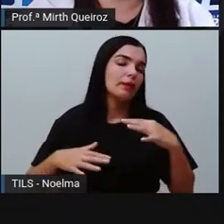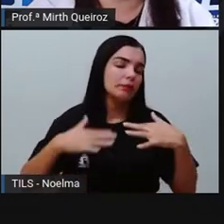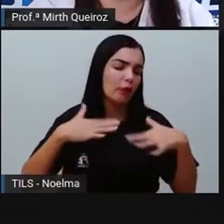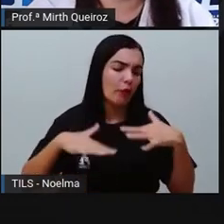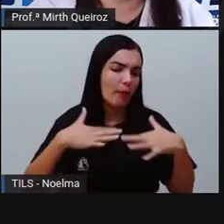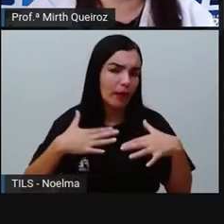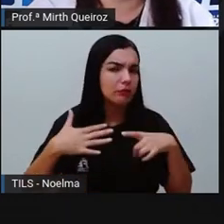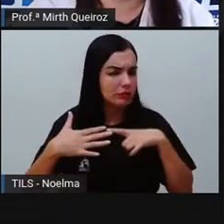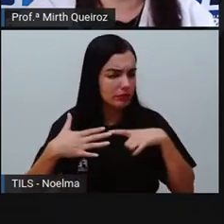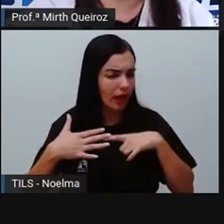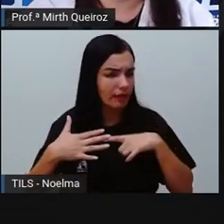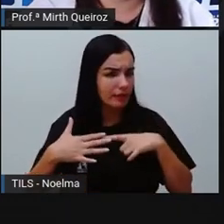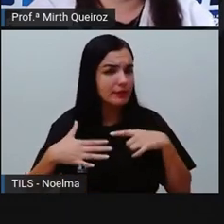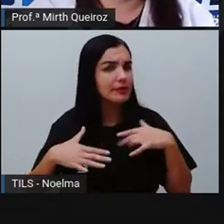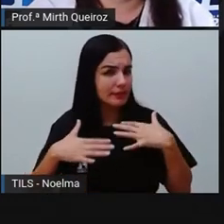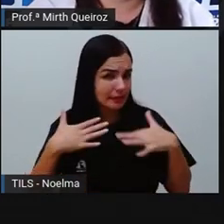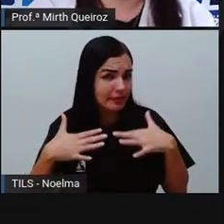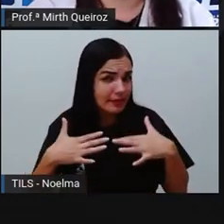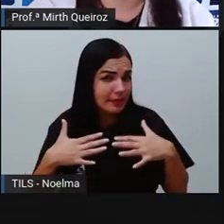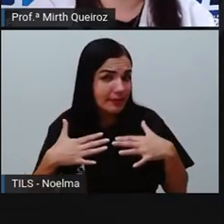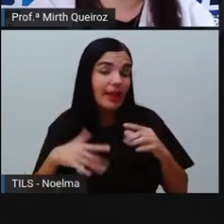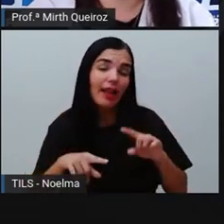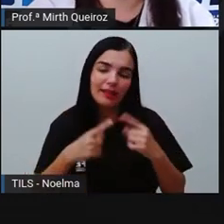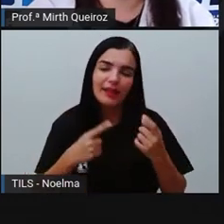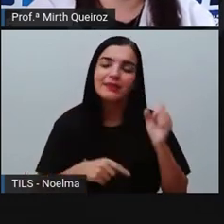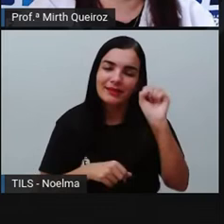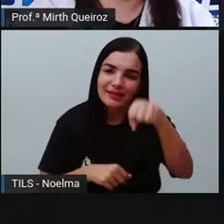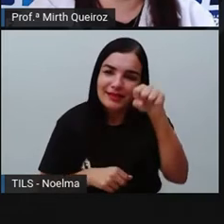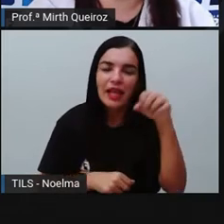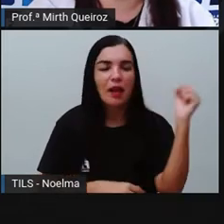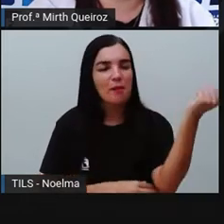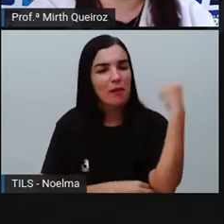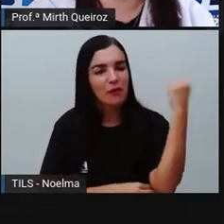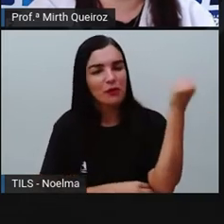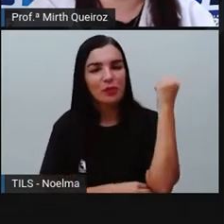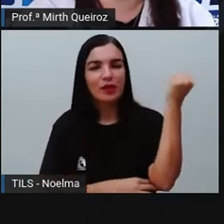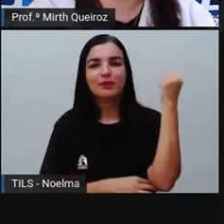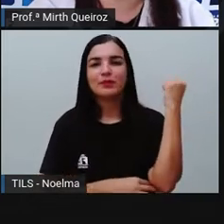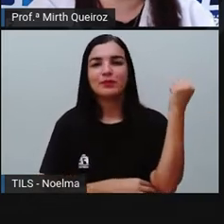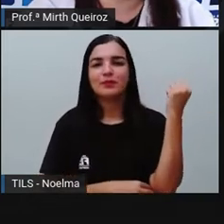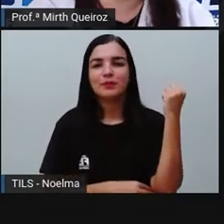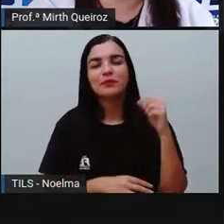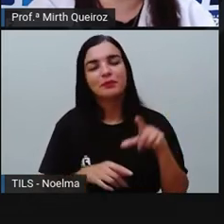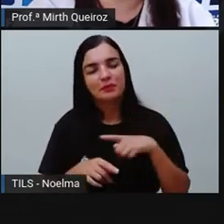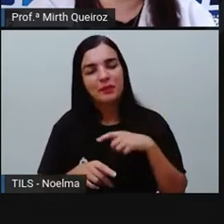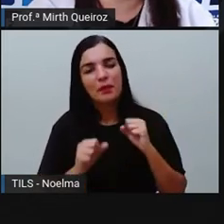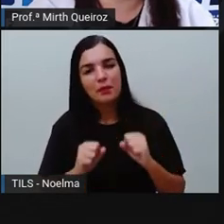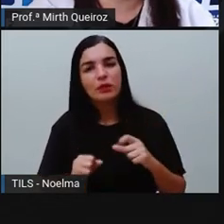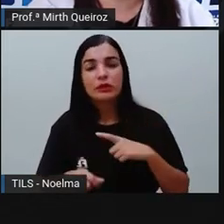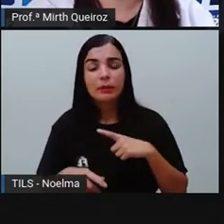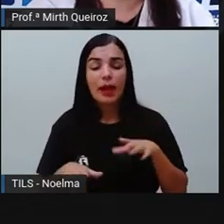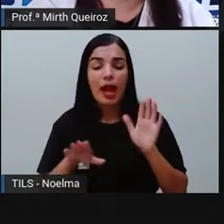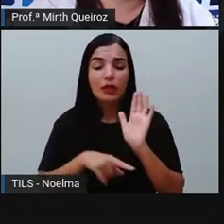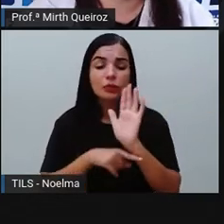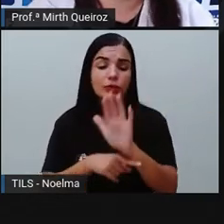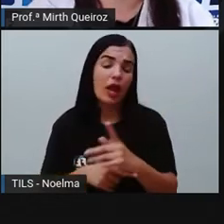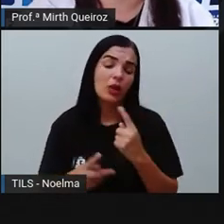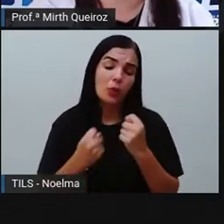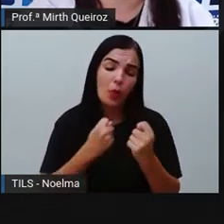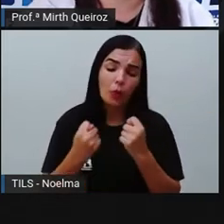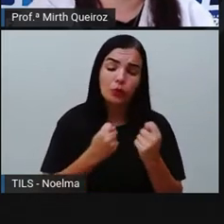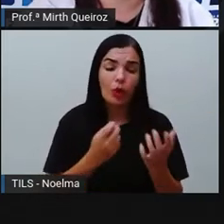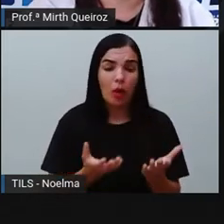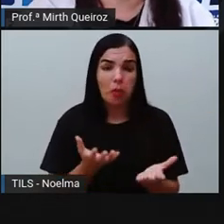uma atividade física e pode ser utilizado aí para ajudar aí nesse controle do peso, no